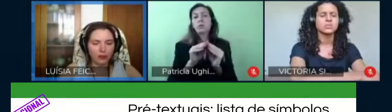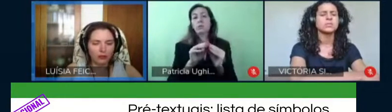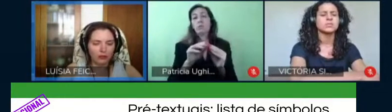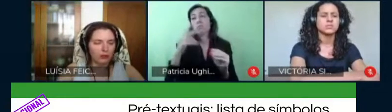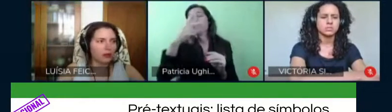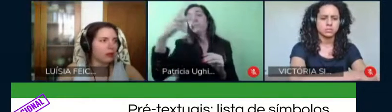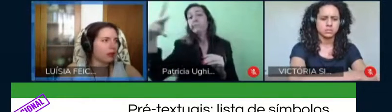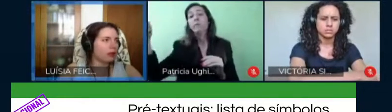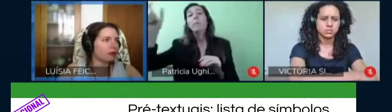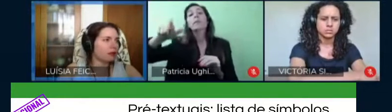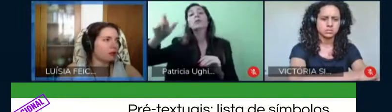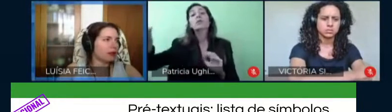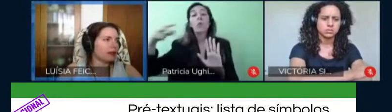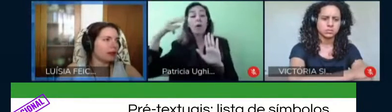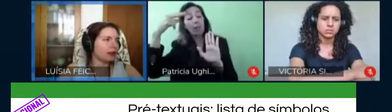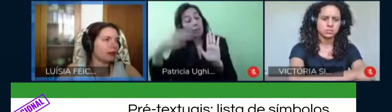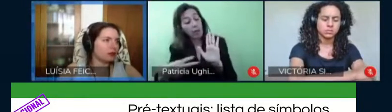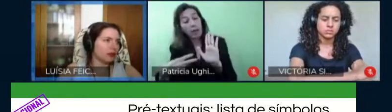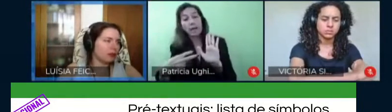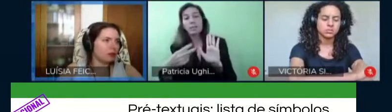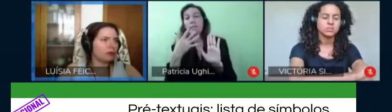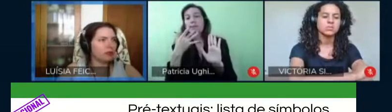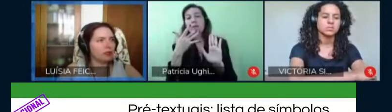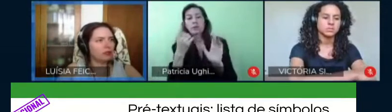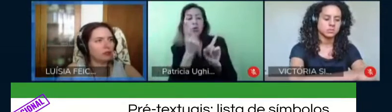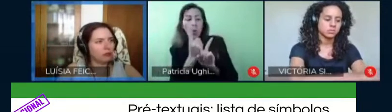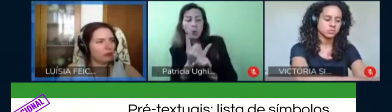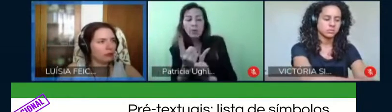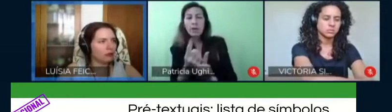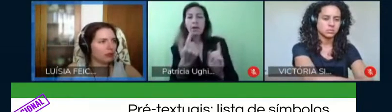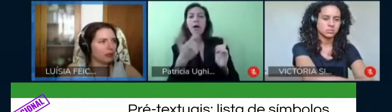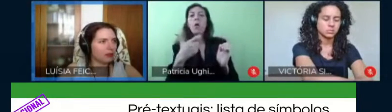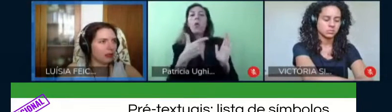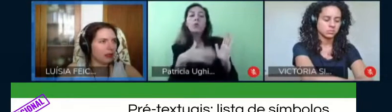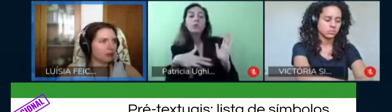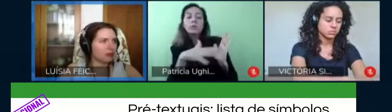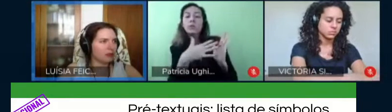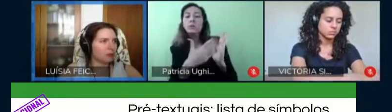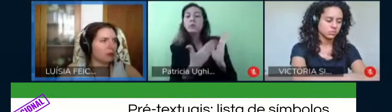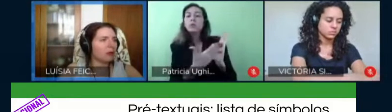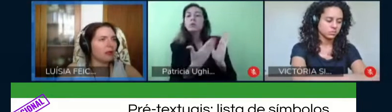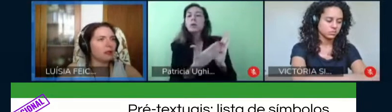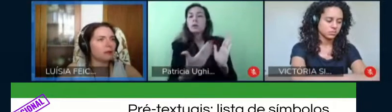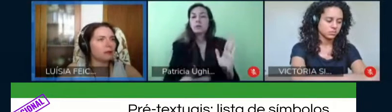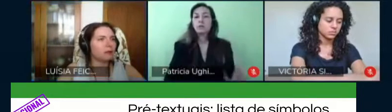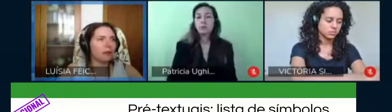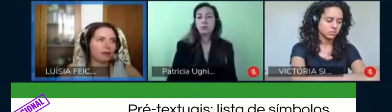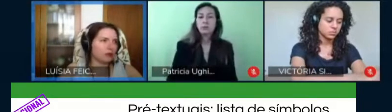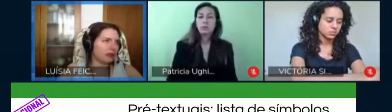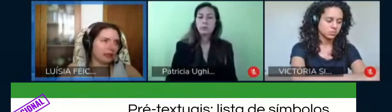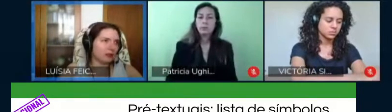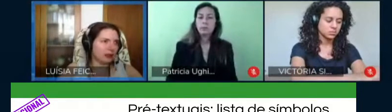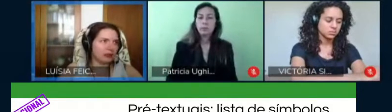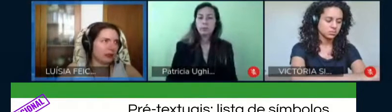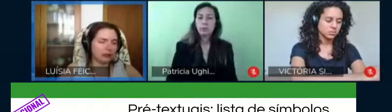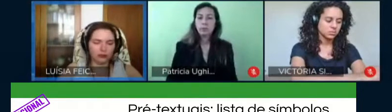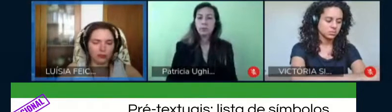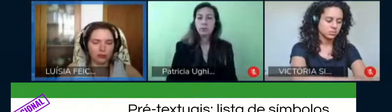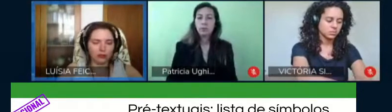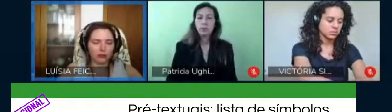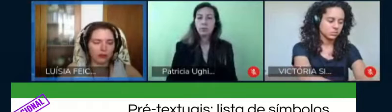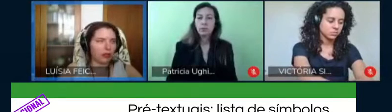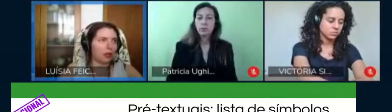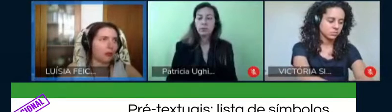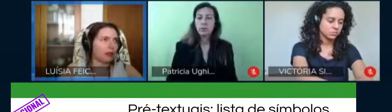leitura. E então ela tem que ter o símbolo seguido do significado do símbolo. Mais utilizado nas